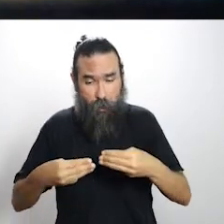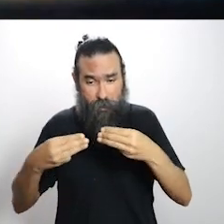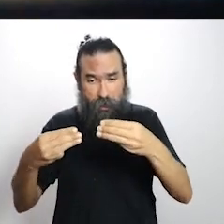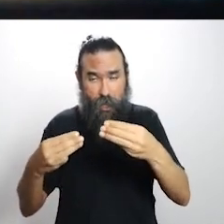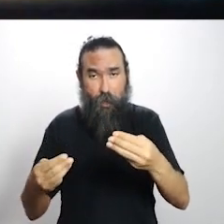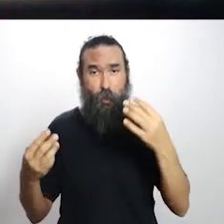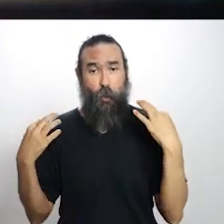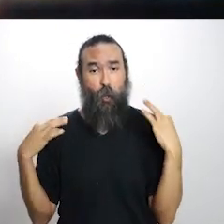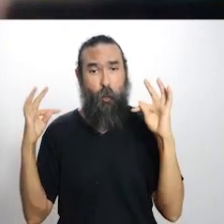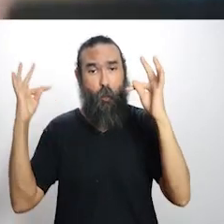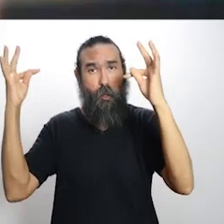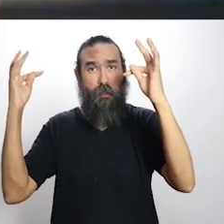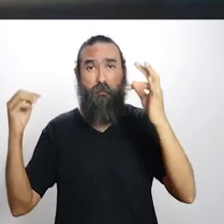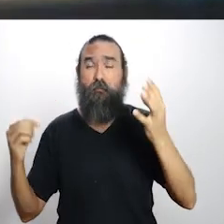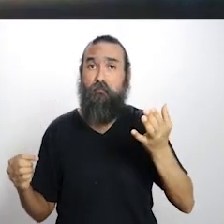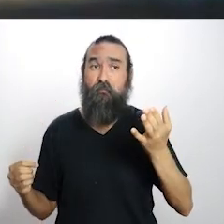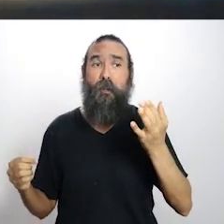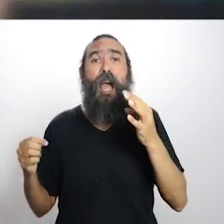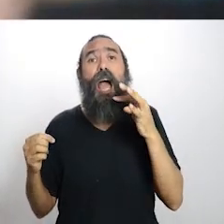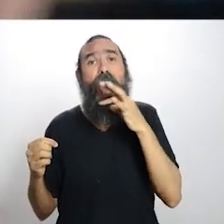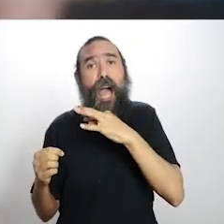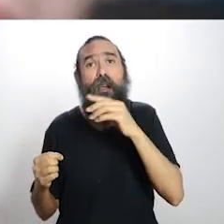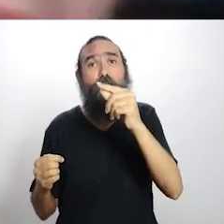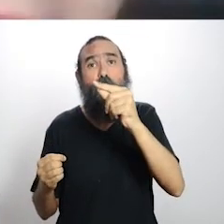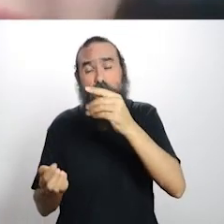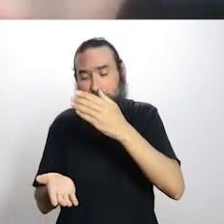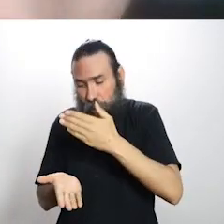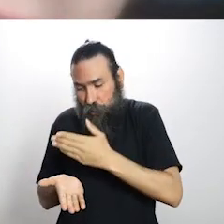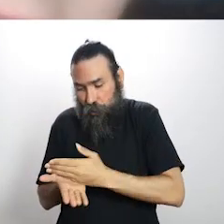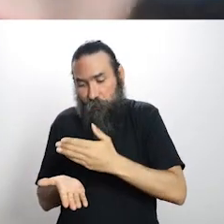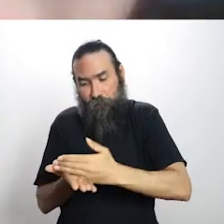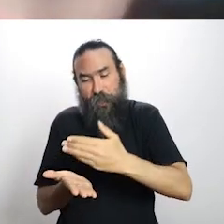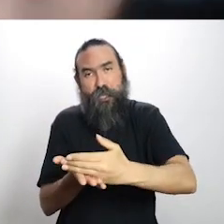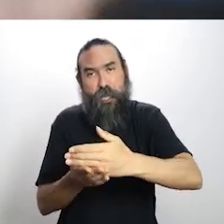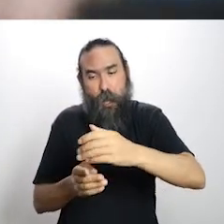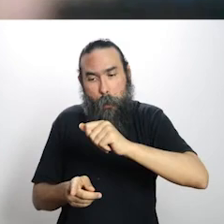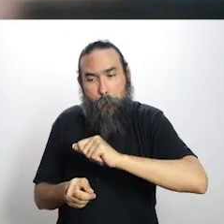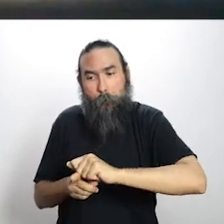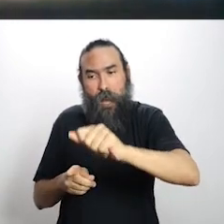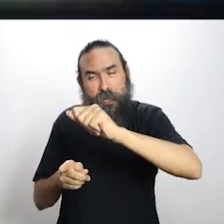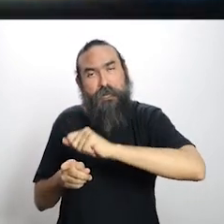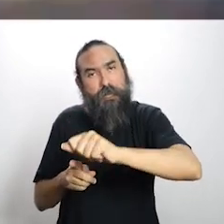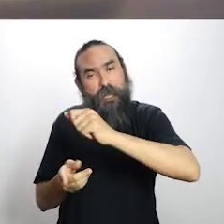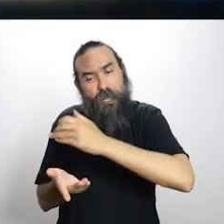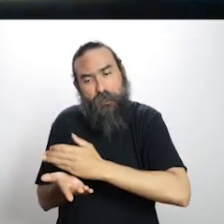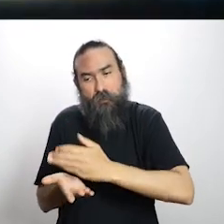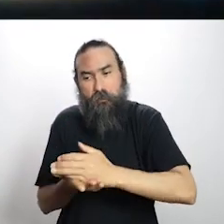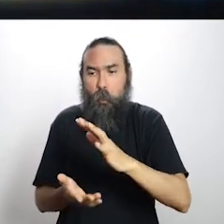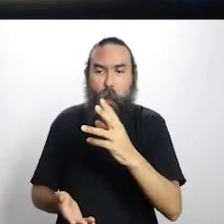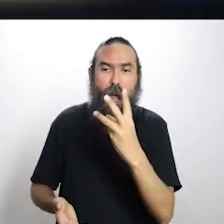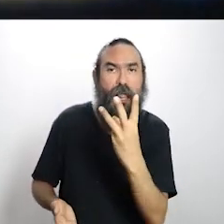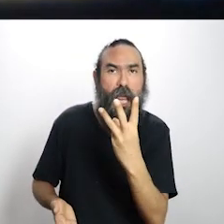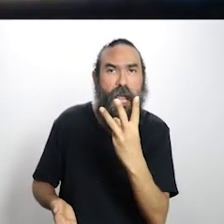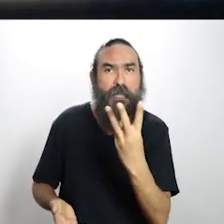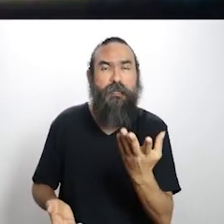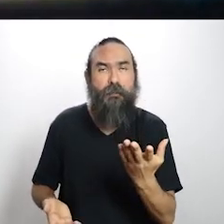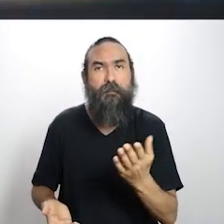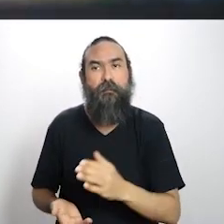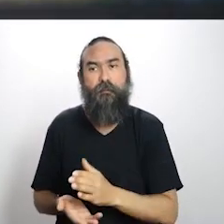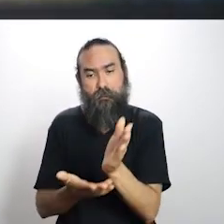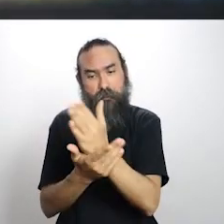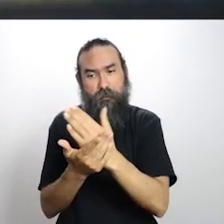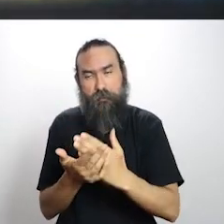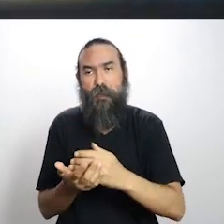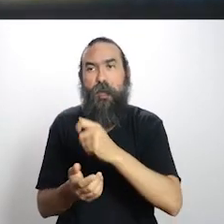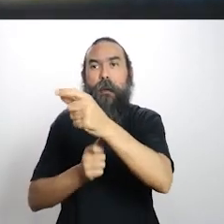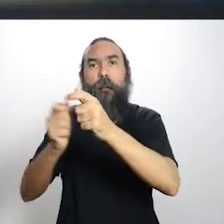esse valor seja dividido em três, em pequenas, médias e grandes empresas, e a partir daí dividido o quinhão. As condições